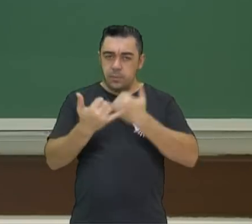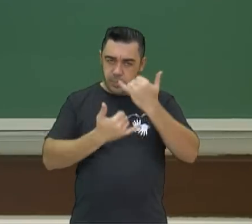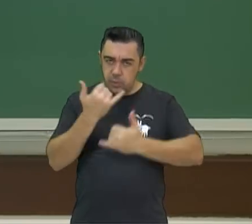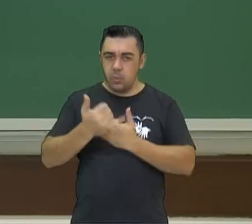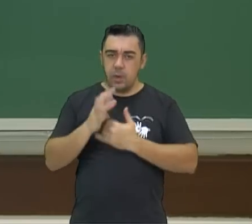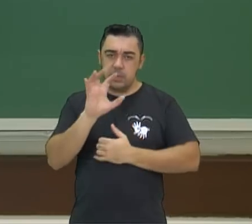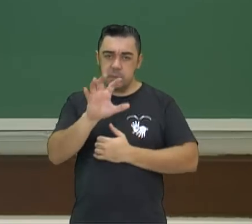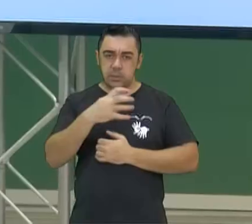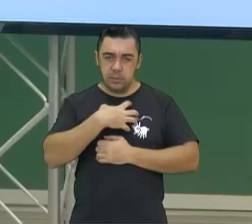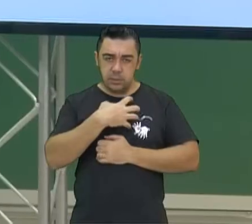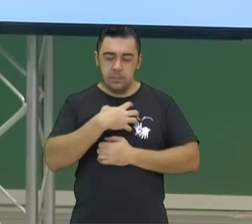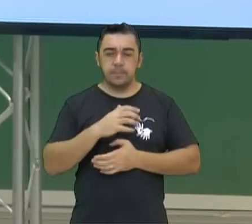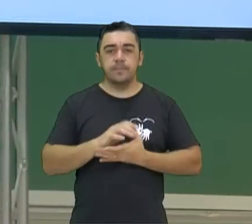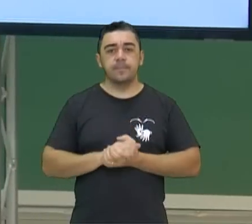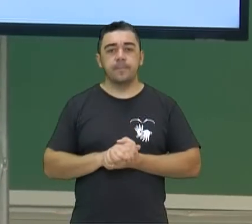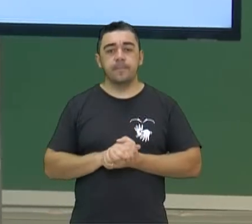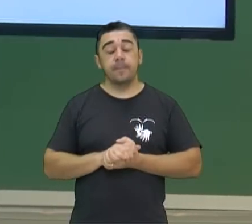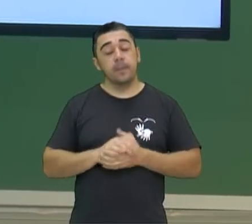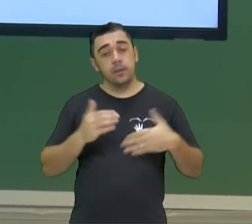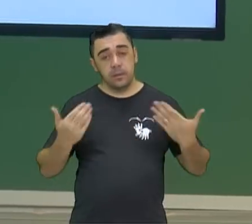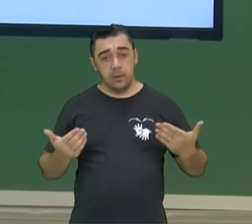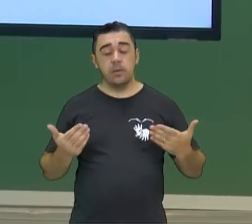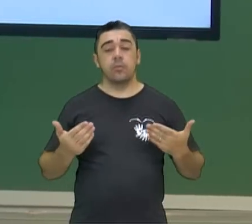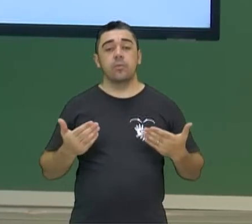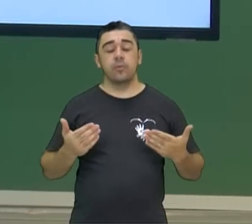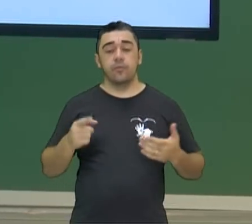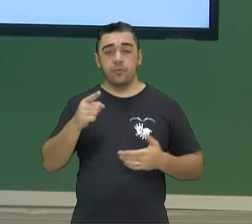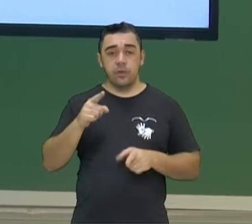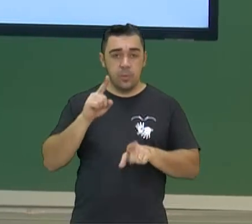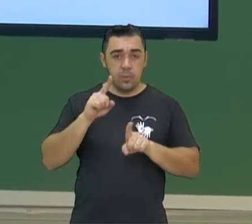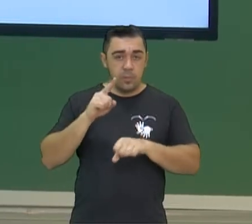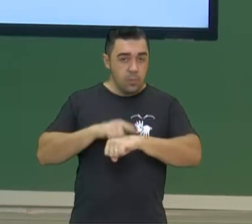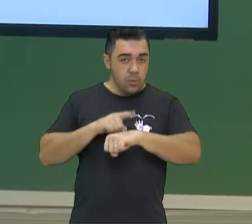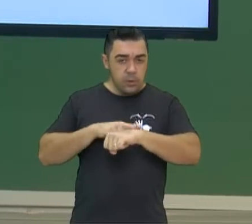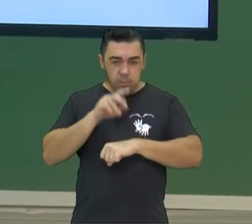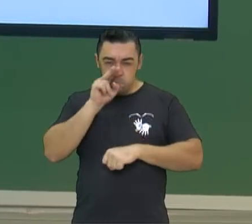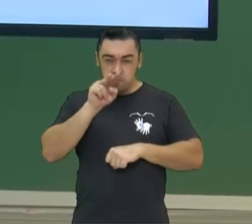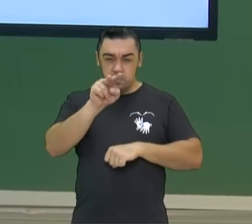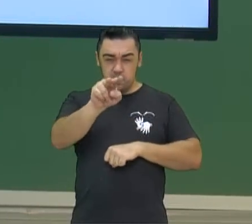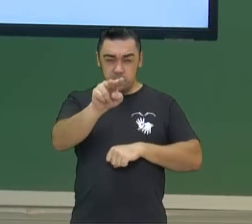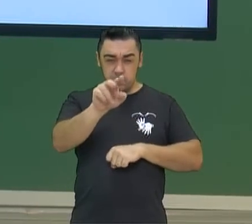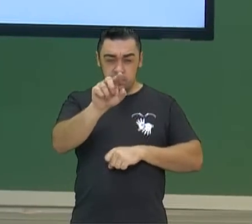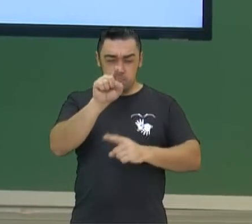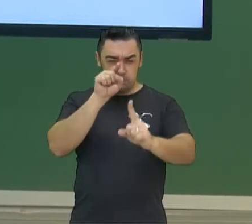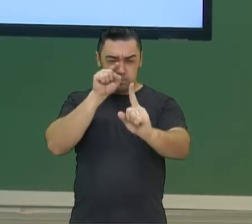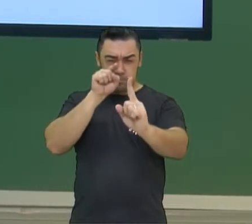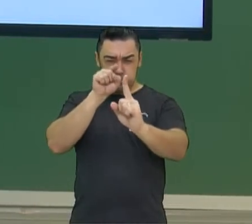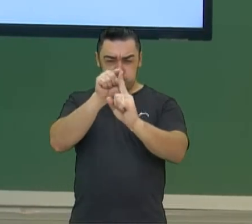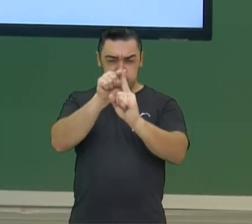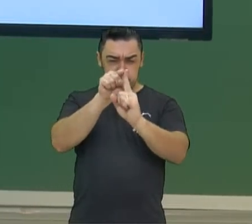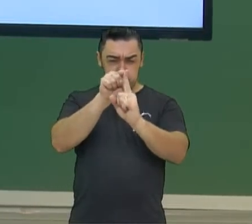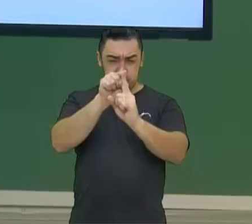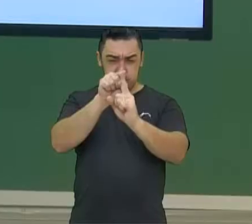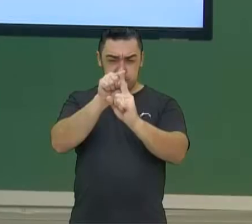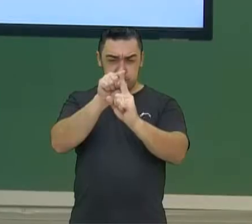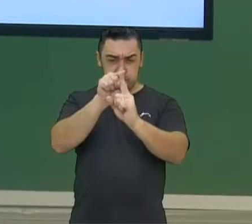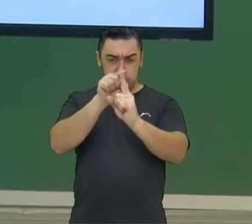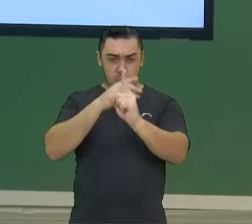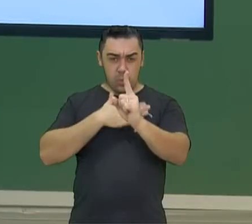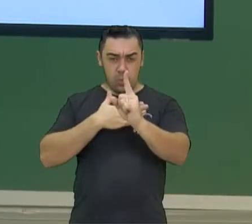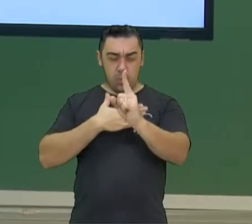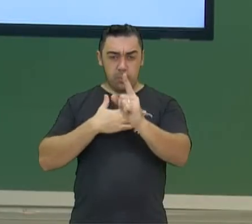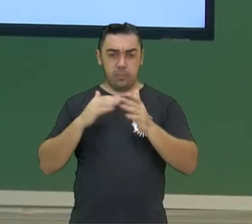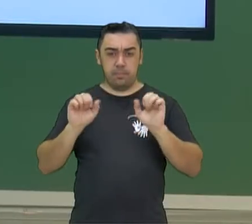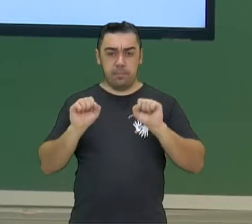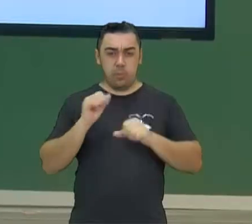disso, né? E aqui na sequência a mesma coisa. No momento que você fixa o olhar num ponto, você consegue se mexer sem tirar